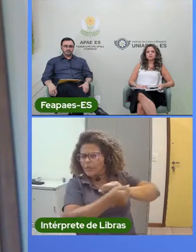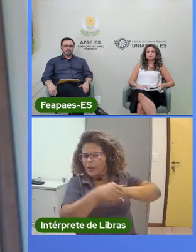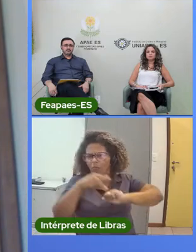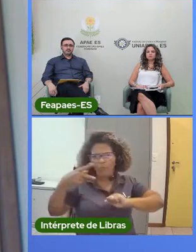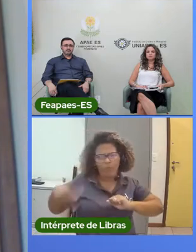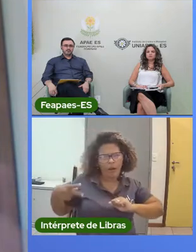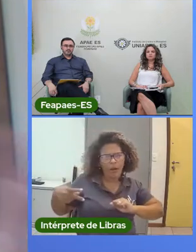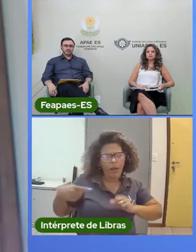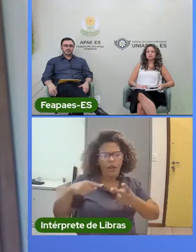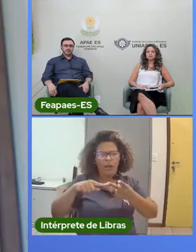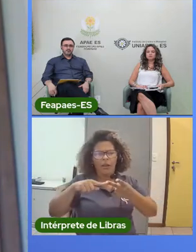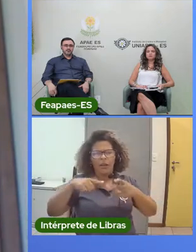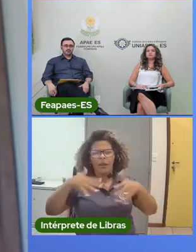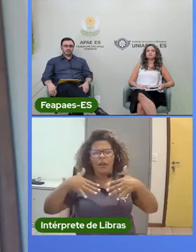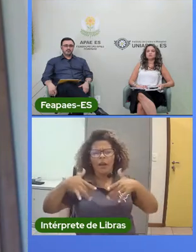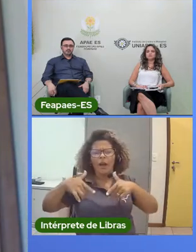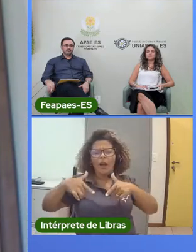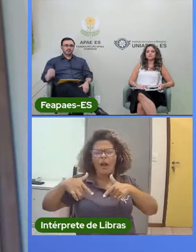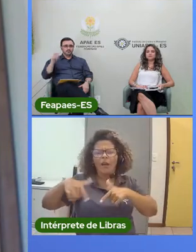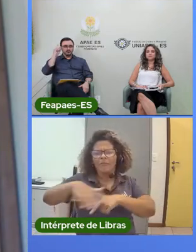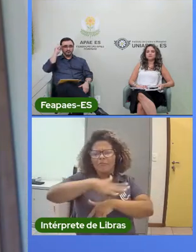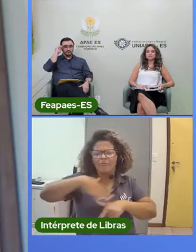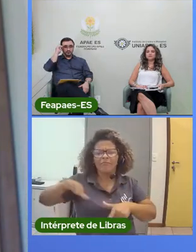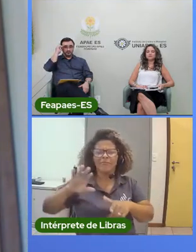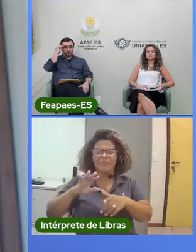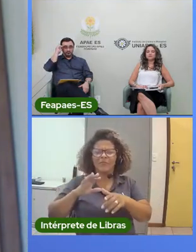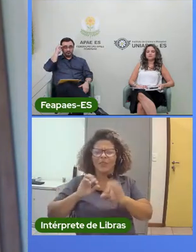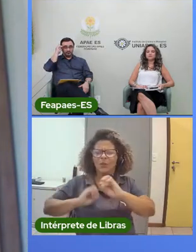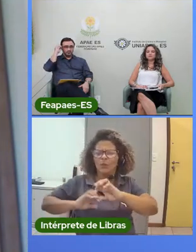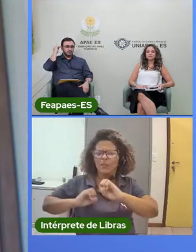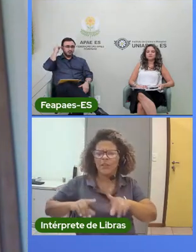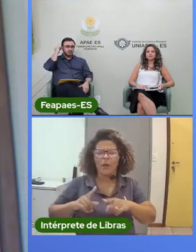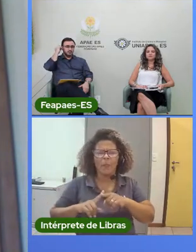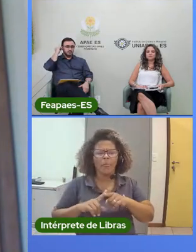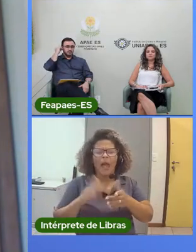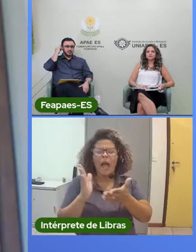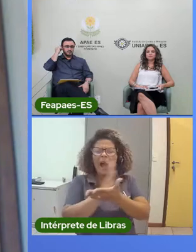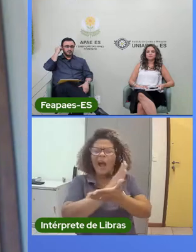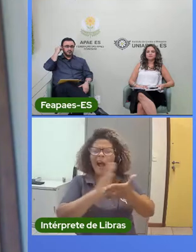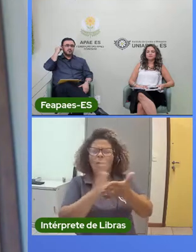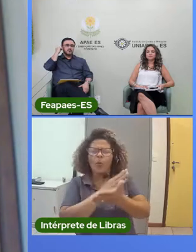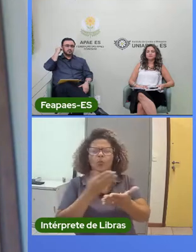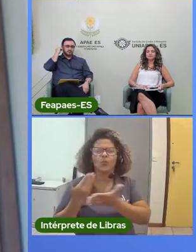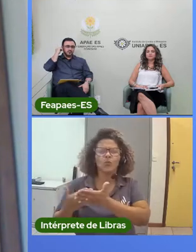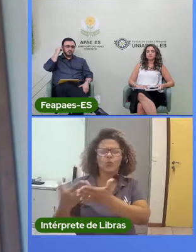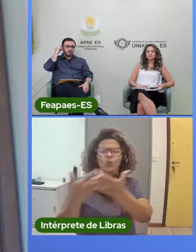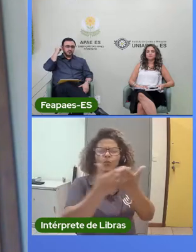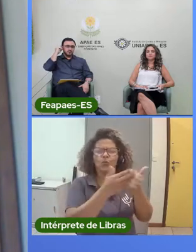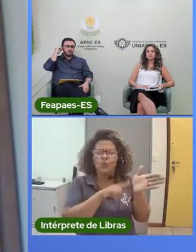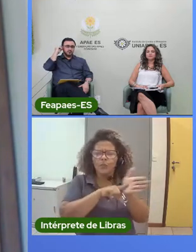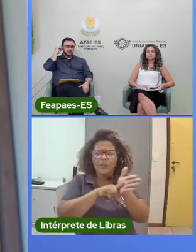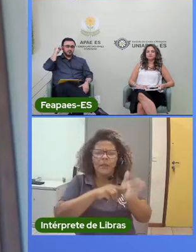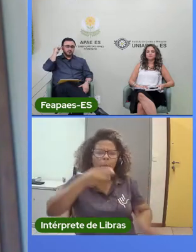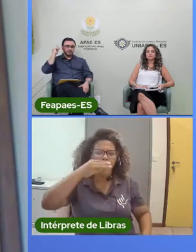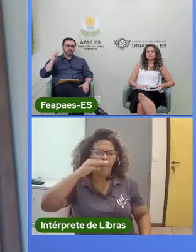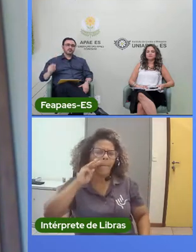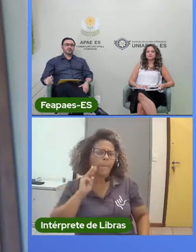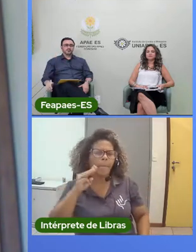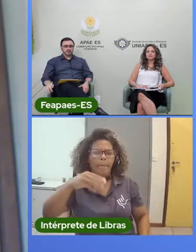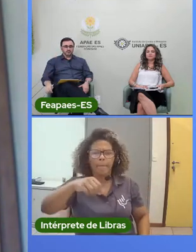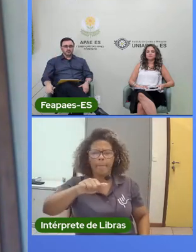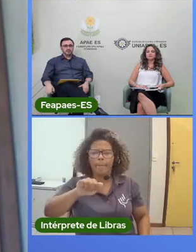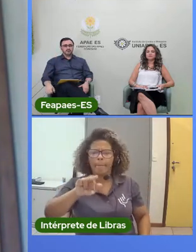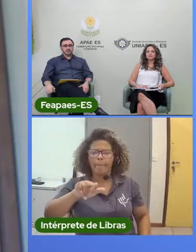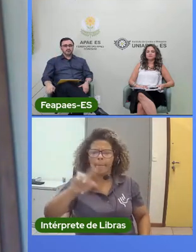o materialismo histórico, aí, os escritos marxistas até fazem diferença, que aqui eu acho considero importante,